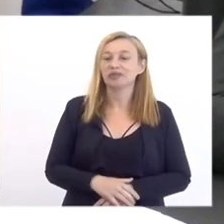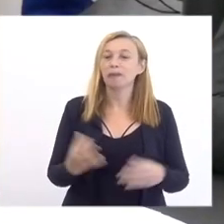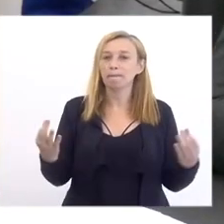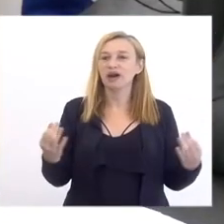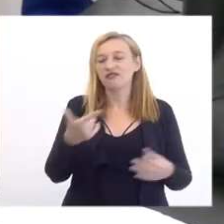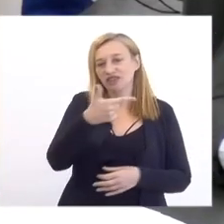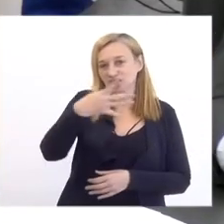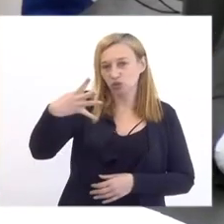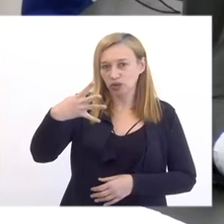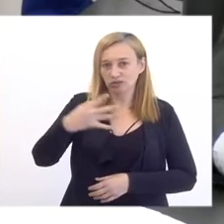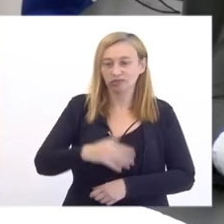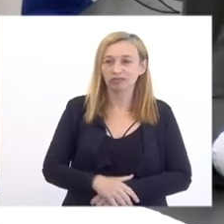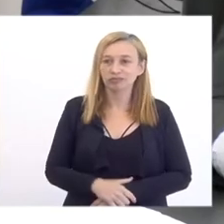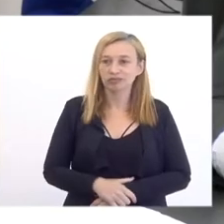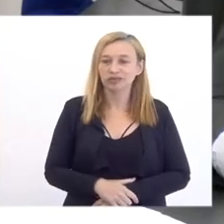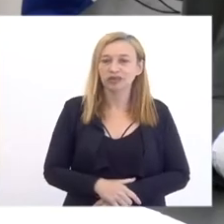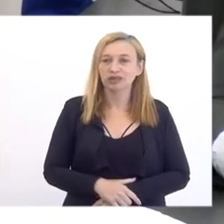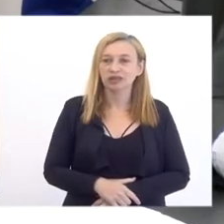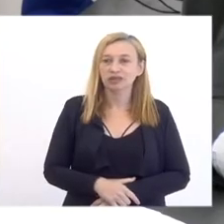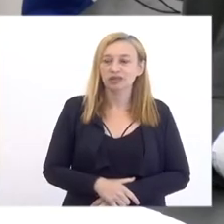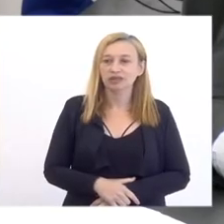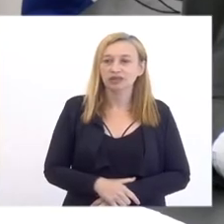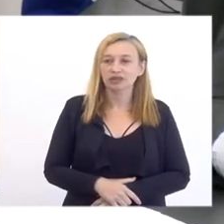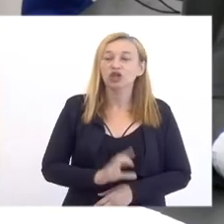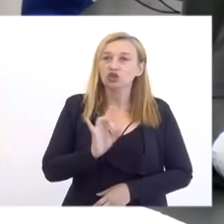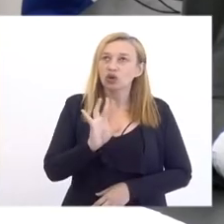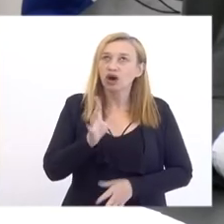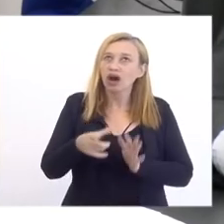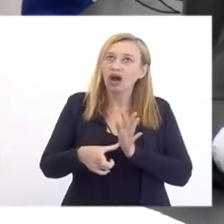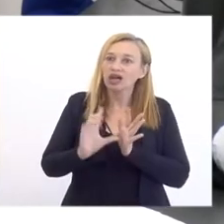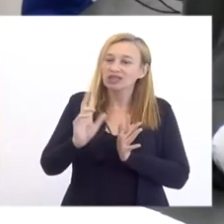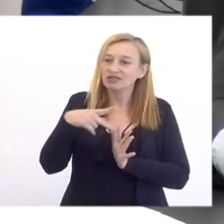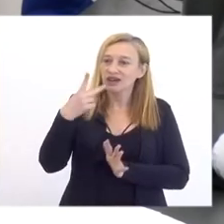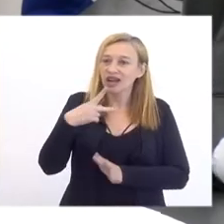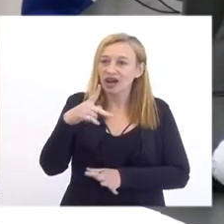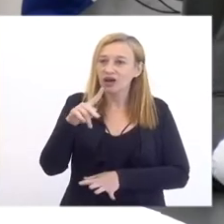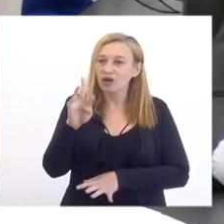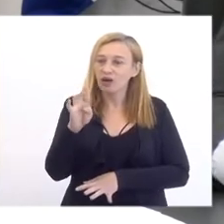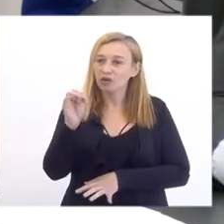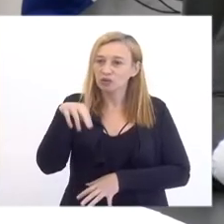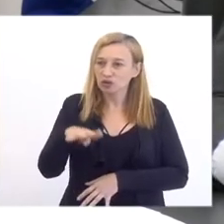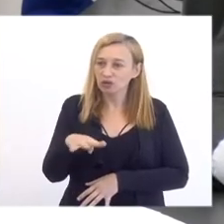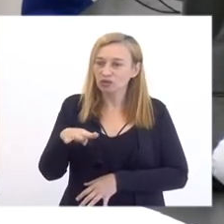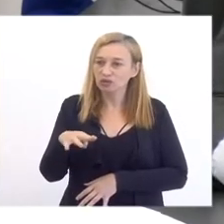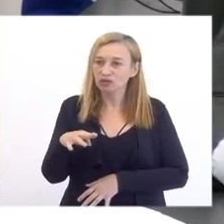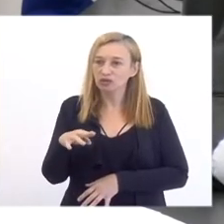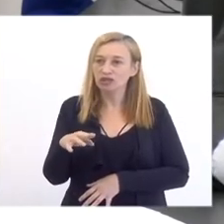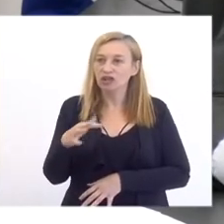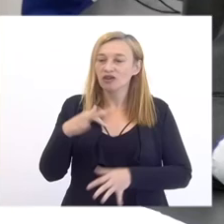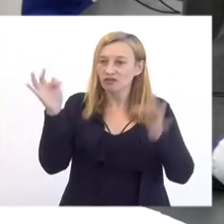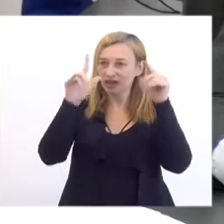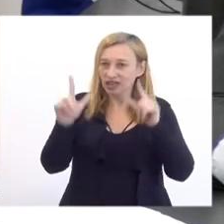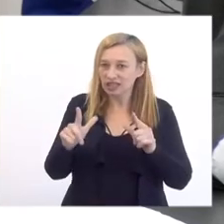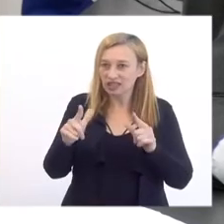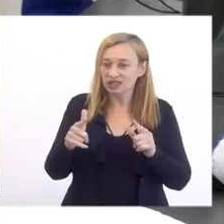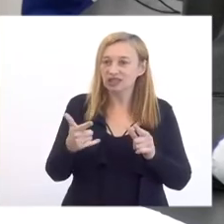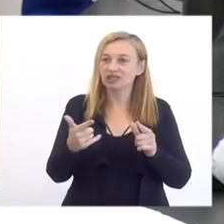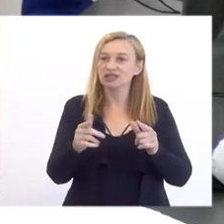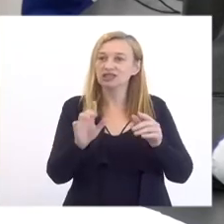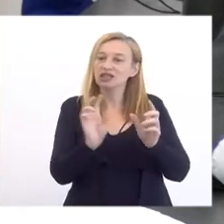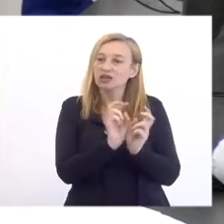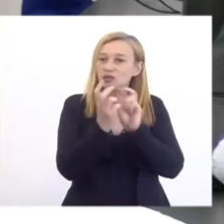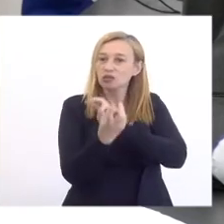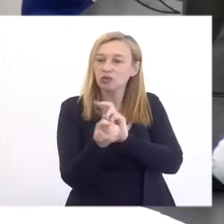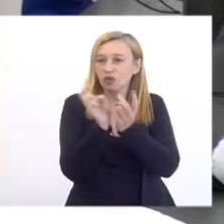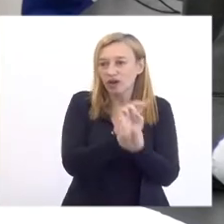24. Projeto, aliás, só antes de dizer, o Wellington José é muito feliz em fazer esse programa, porque a capoeira é um exercício,